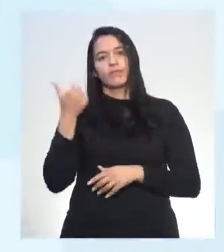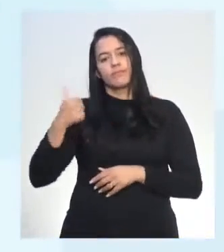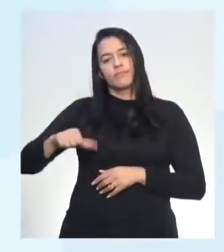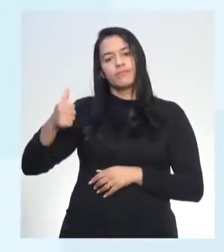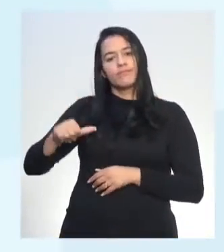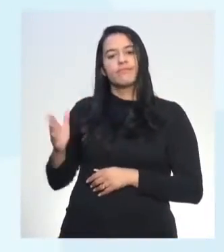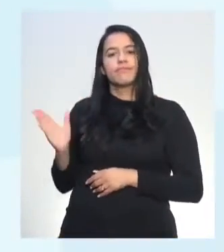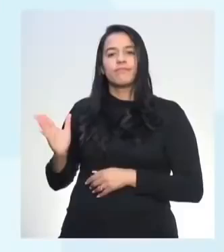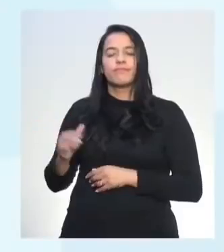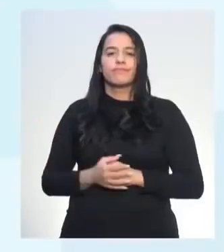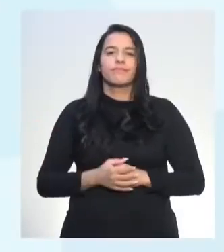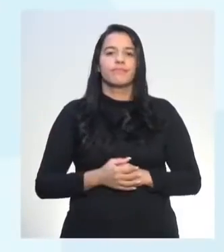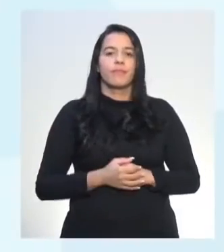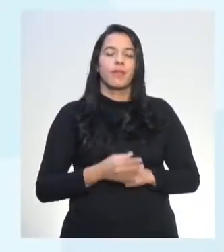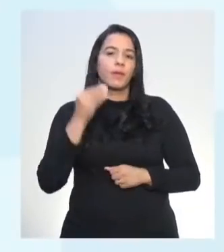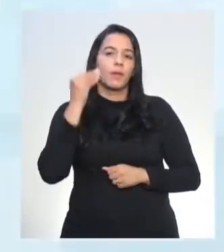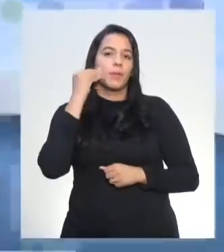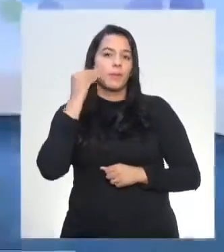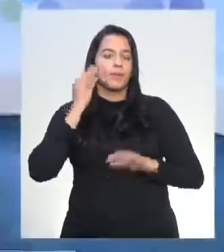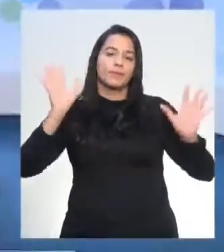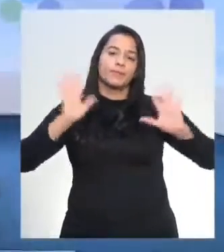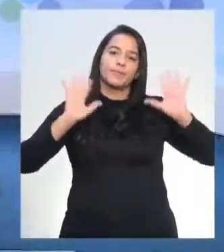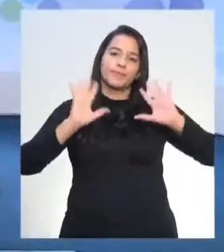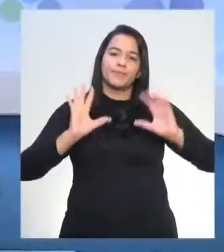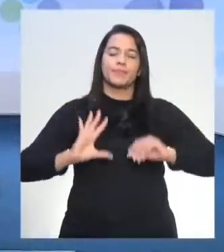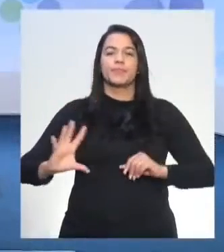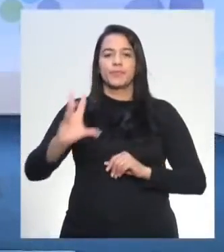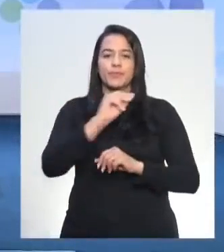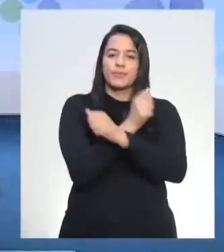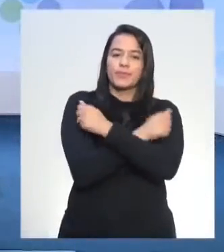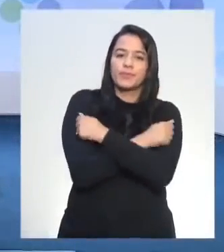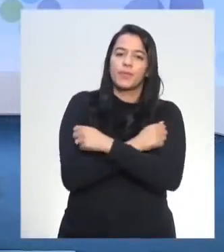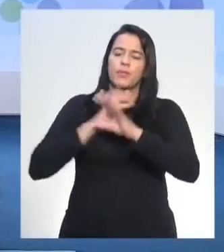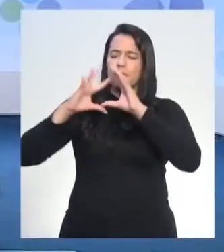aula. Obrigado, professor. Gente, muito obrigada e beijo para todos. Super abraços. Não tem